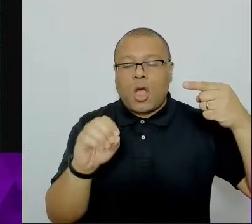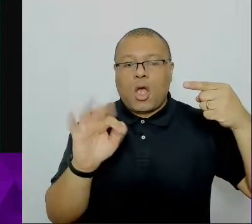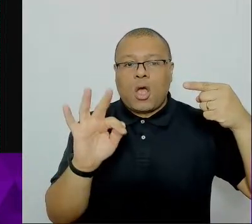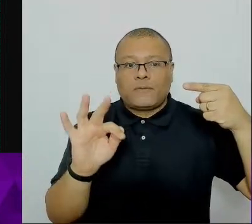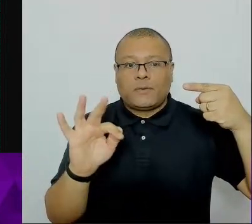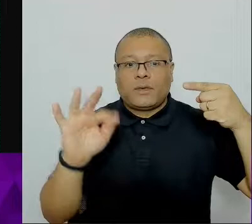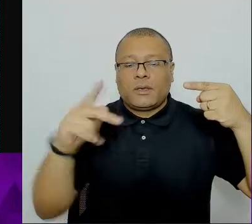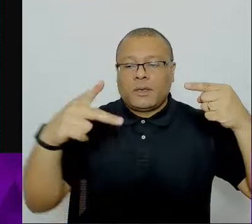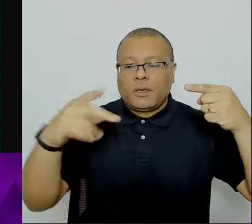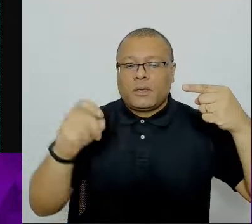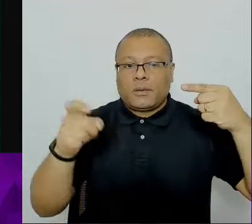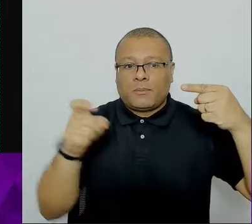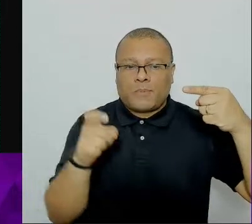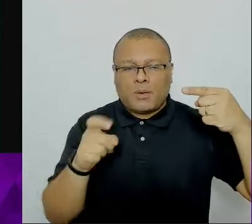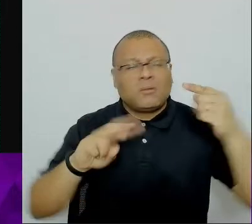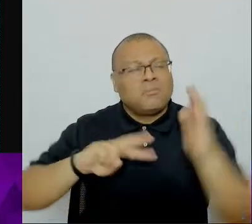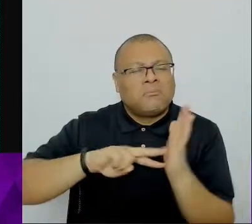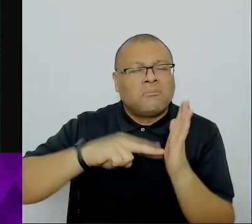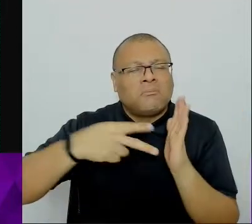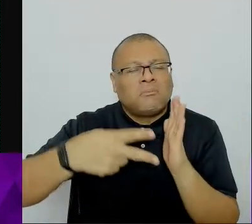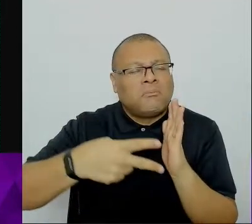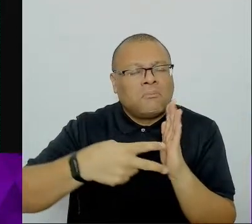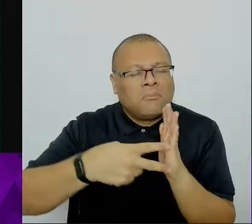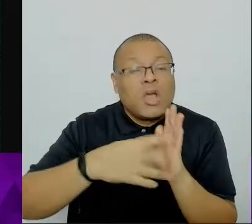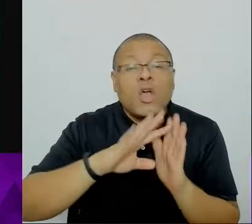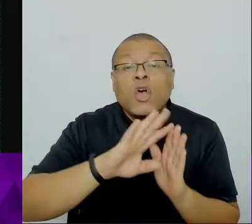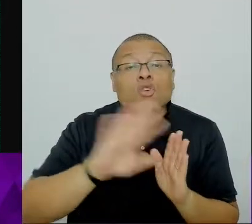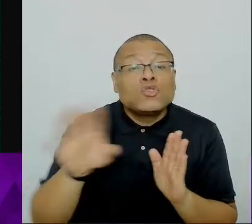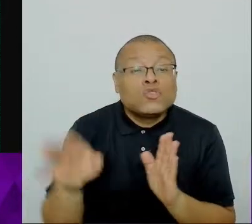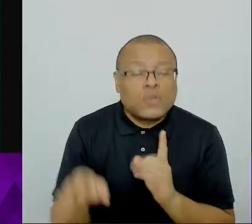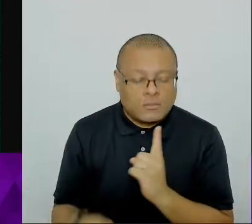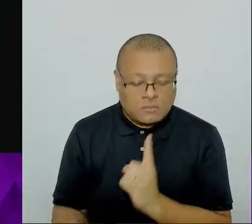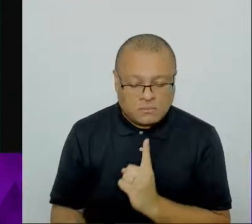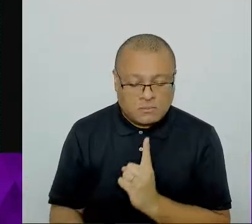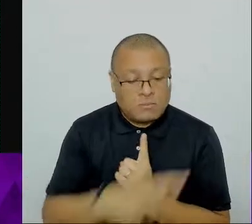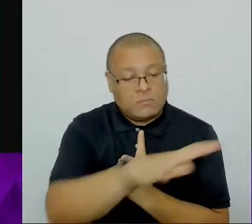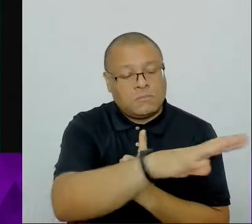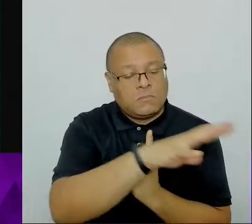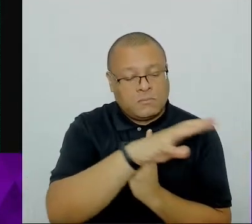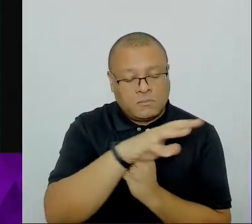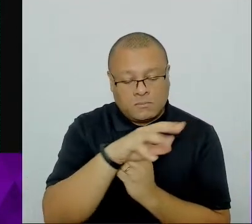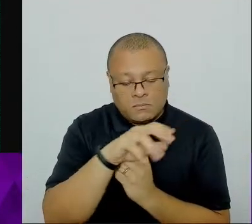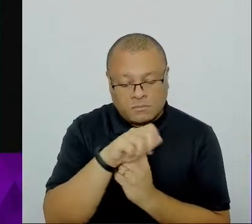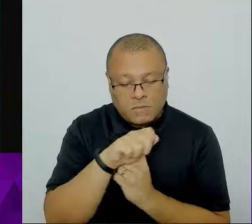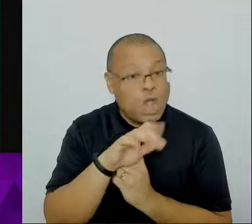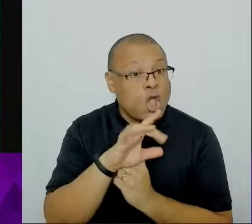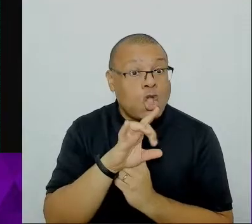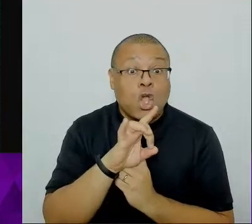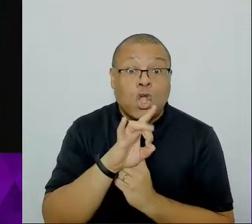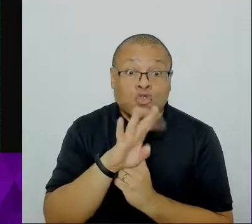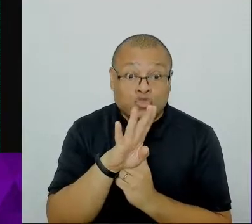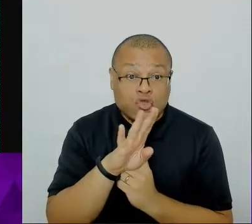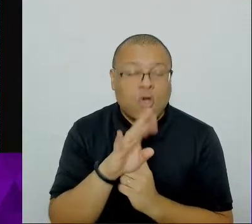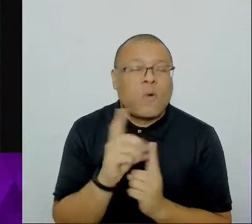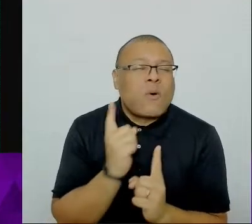a sua aplicação ela teria apenas um ponto de entrada, apenas um endpoint. E os